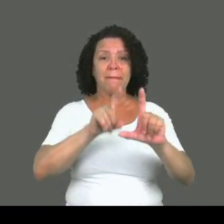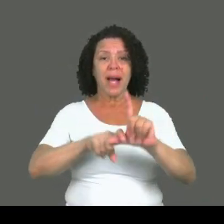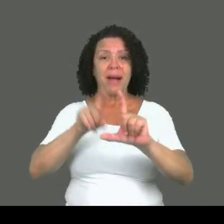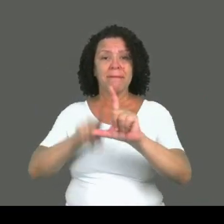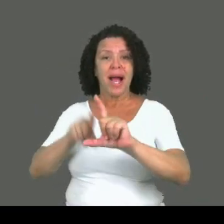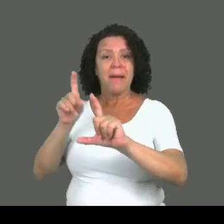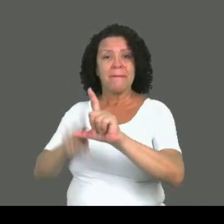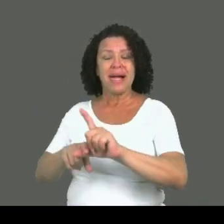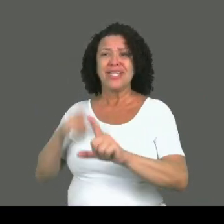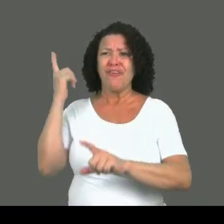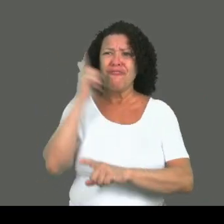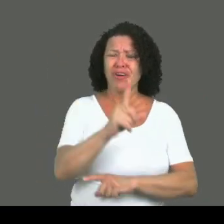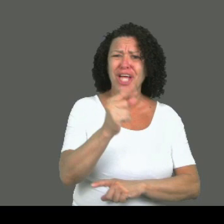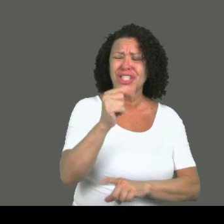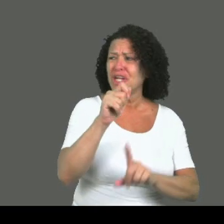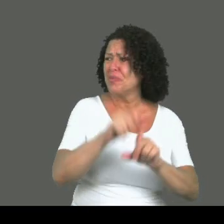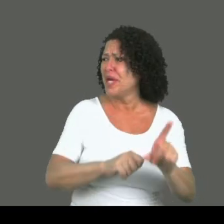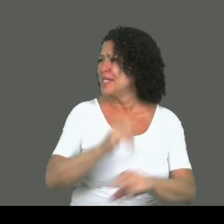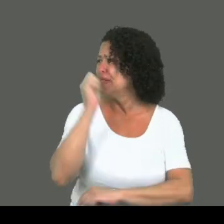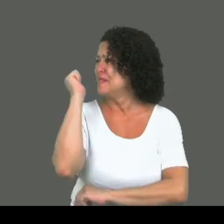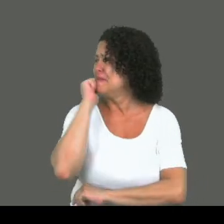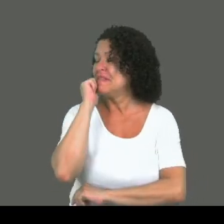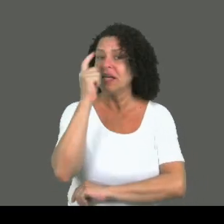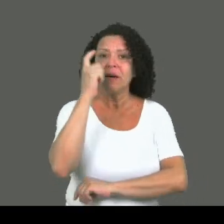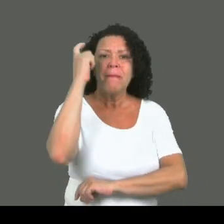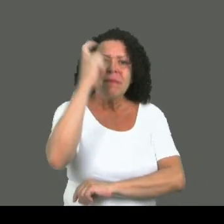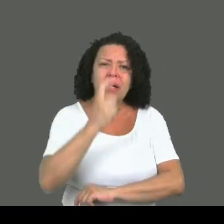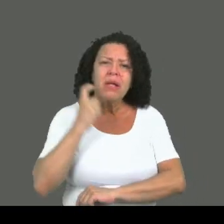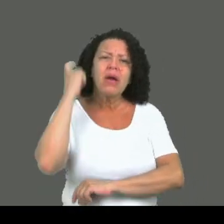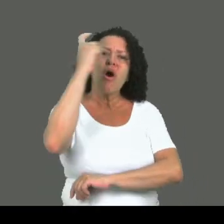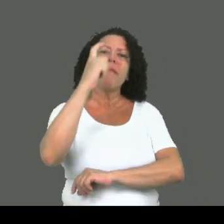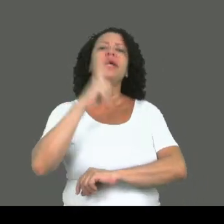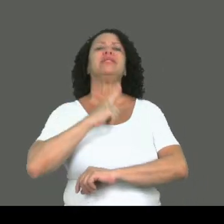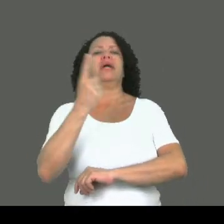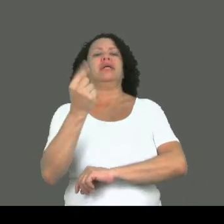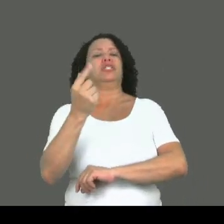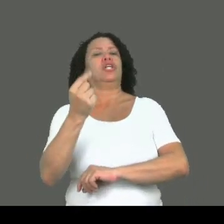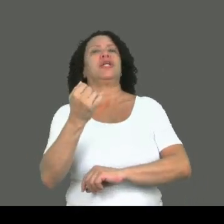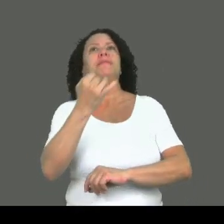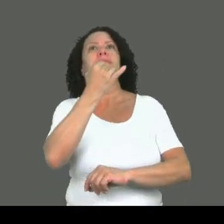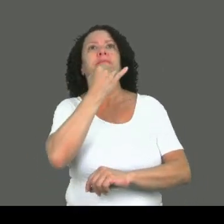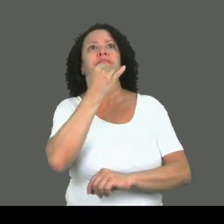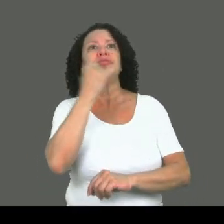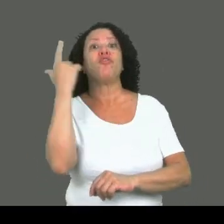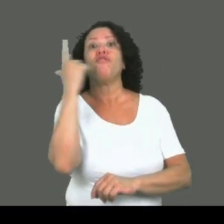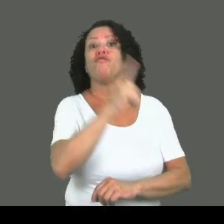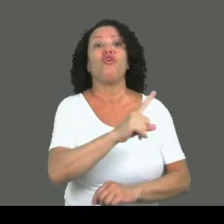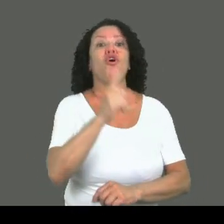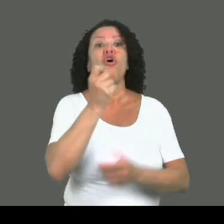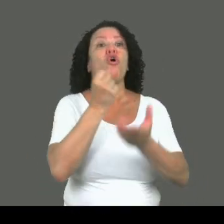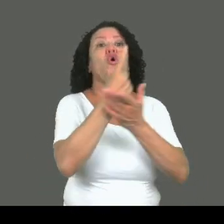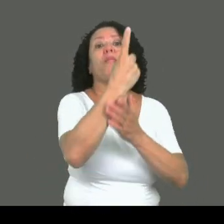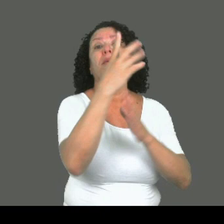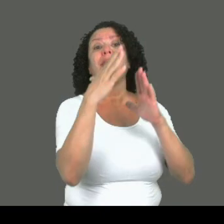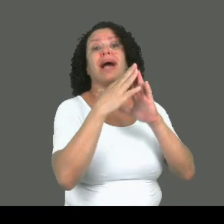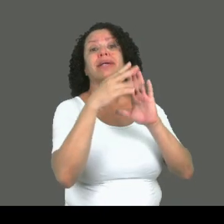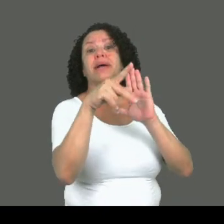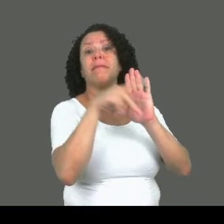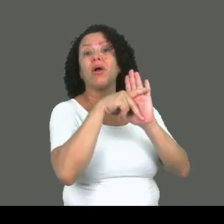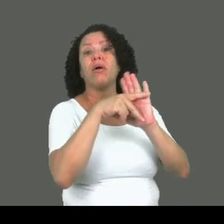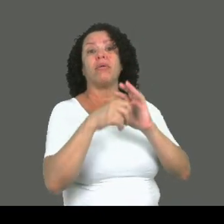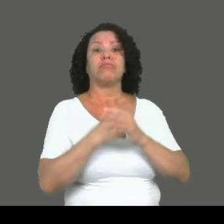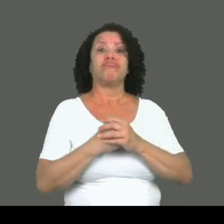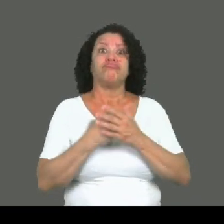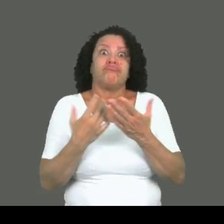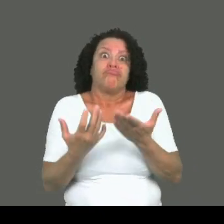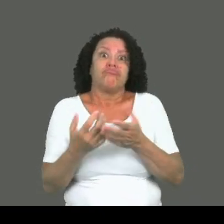final do mês. A gente vive preocupado se vai ter dinheiro também, que não vai conseguir comprar uma casa própria, que